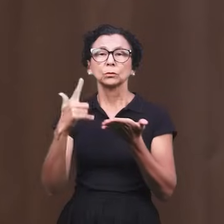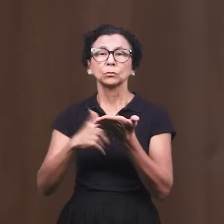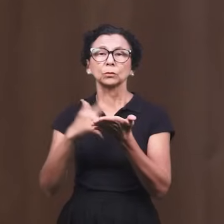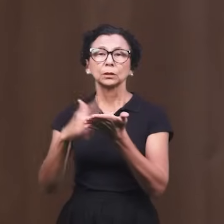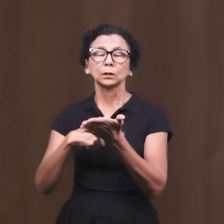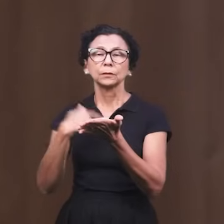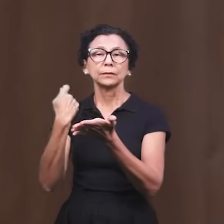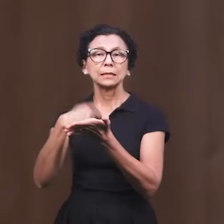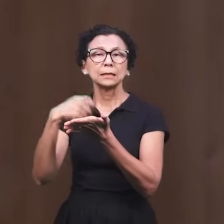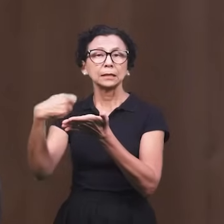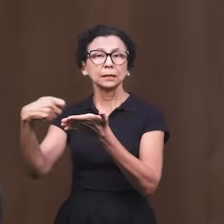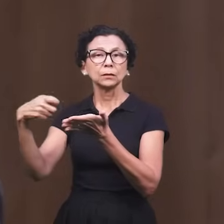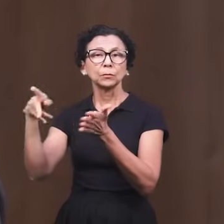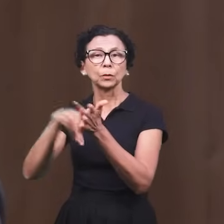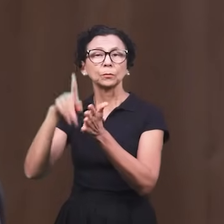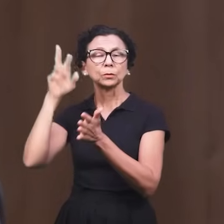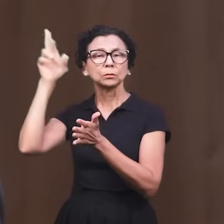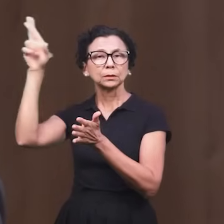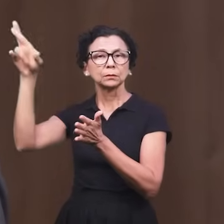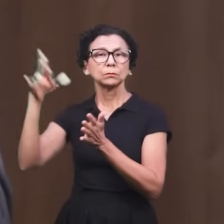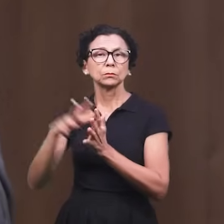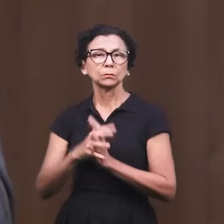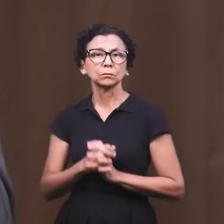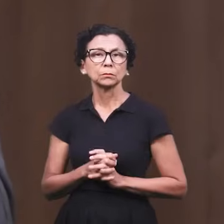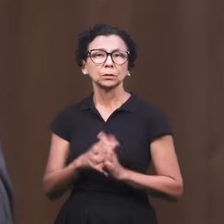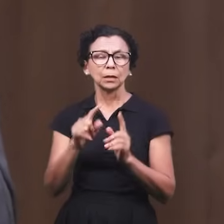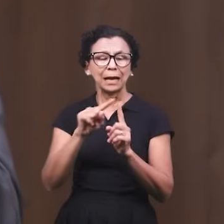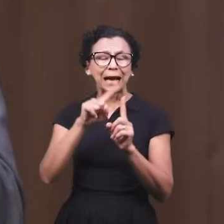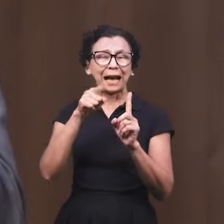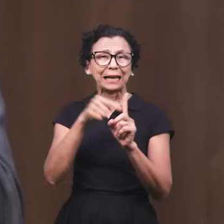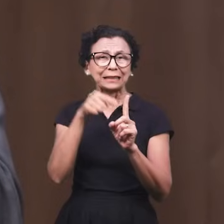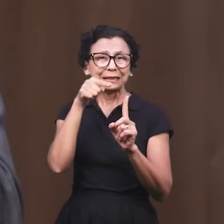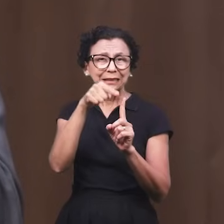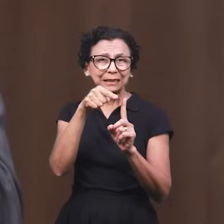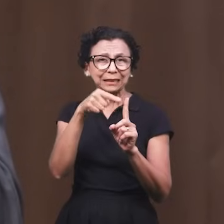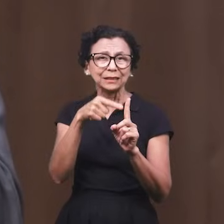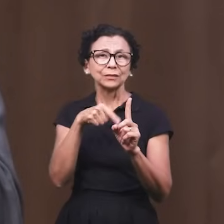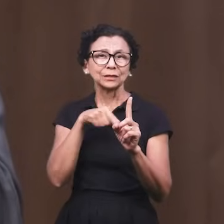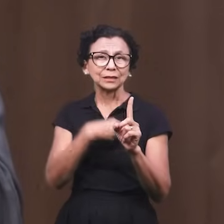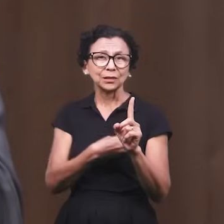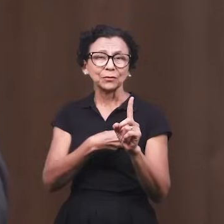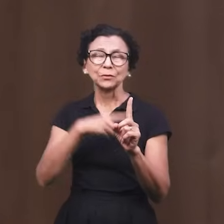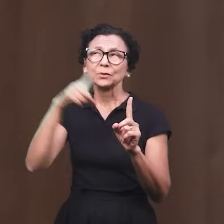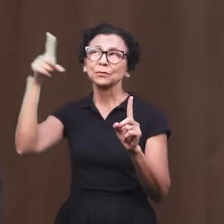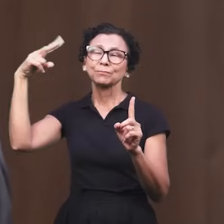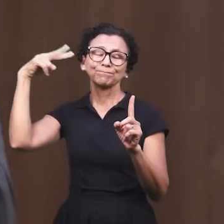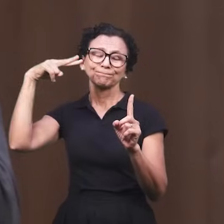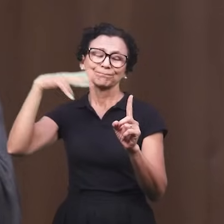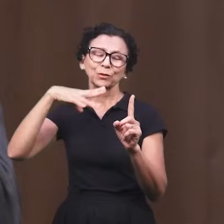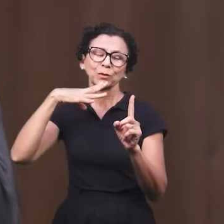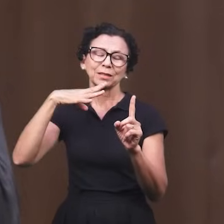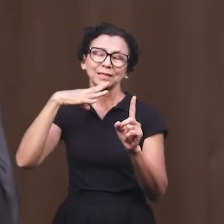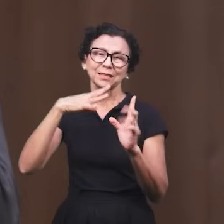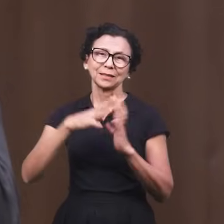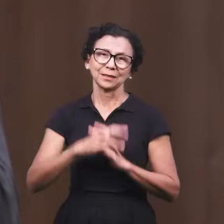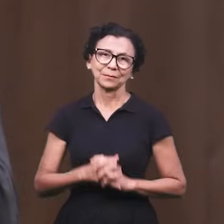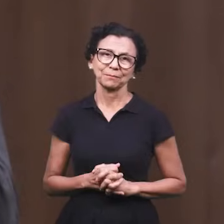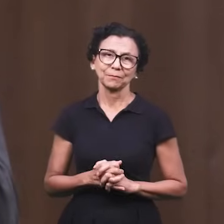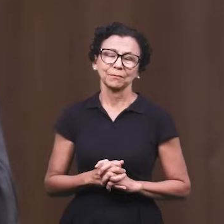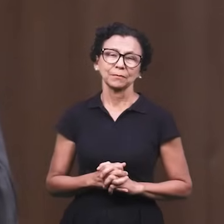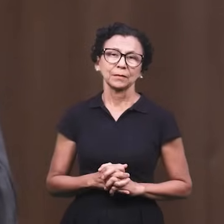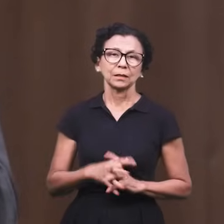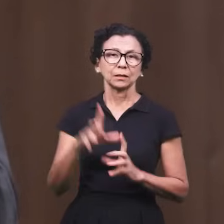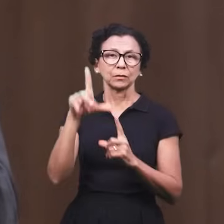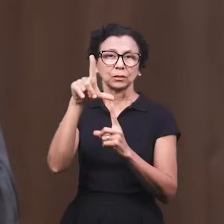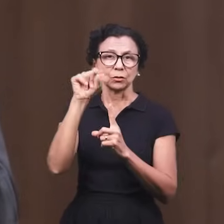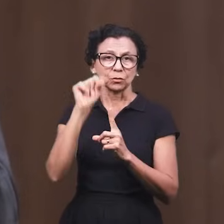Então ele está falando, Deus tem um plano para a minha vida. Dentro do livre-arbítrio, eu posso rejeitar o plano de Deus para mim. Mas